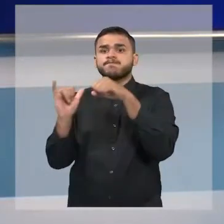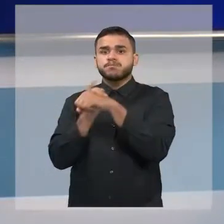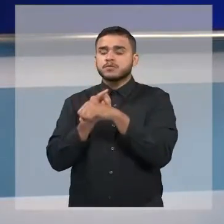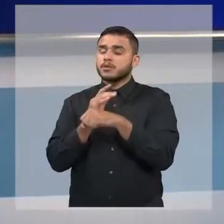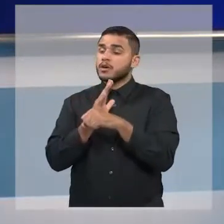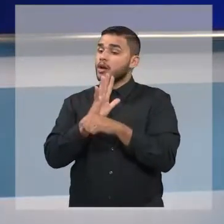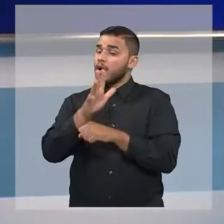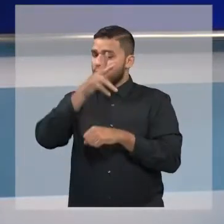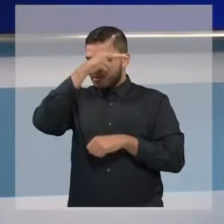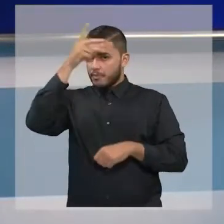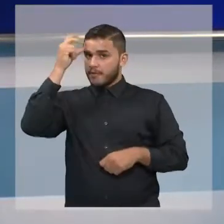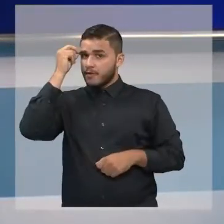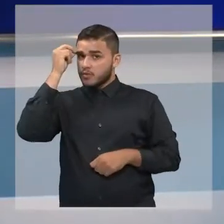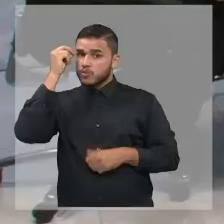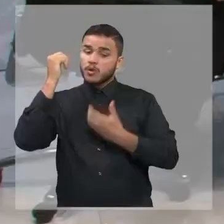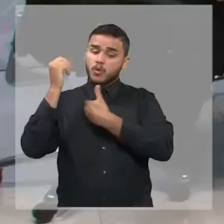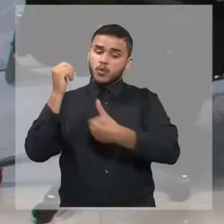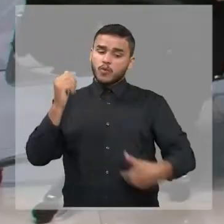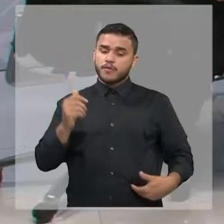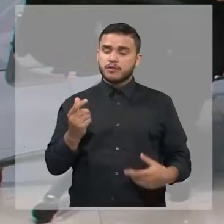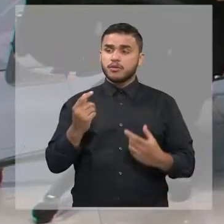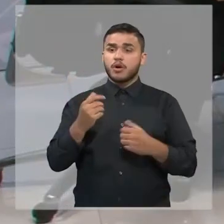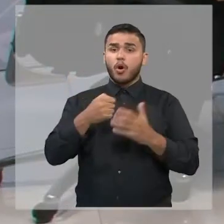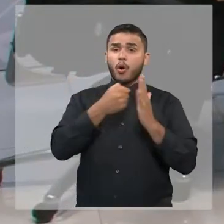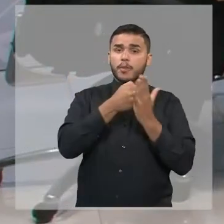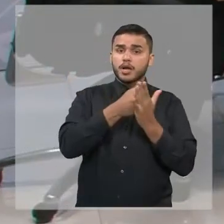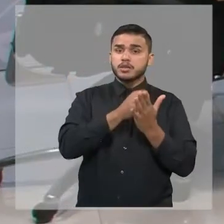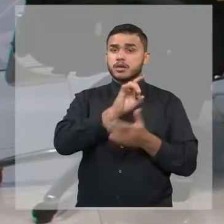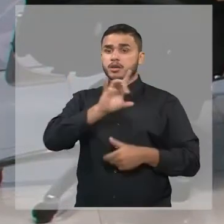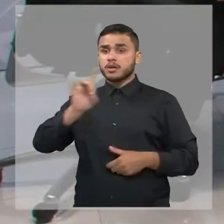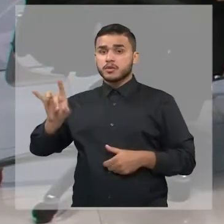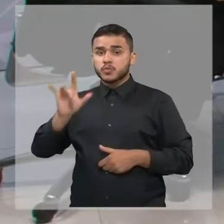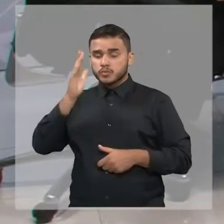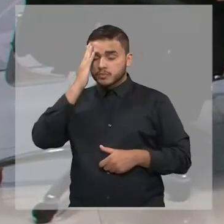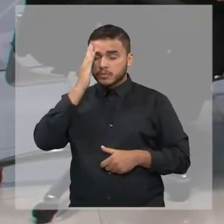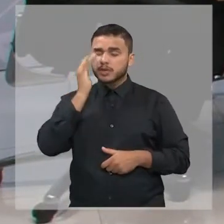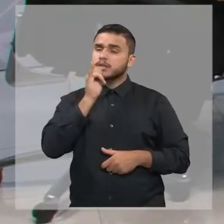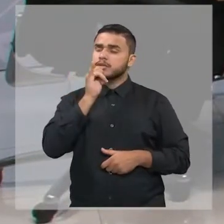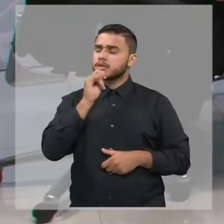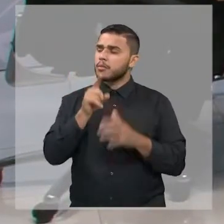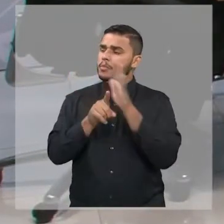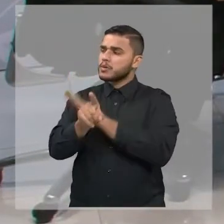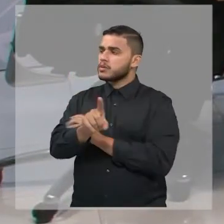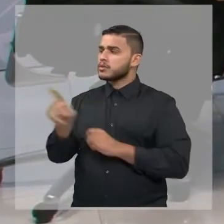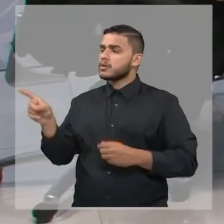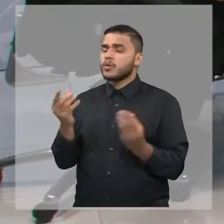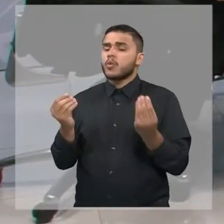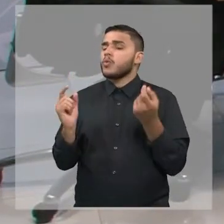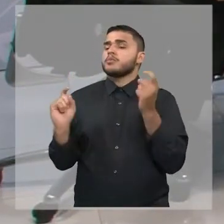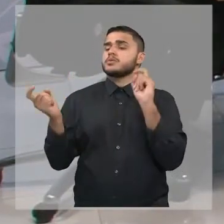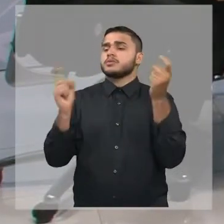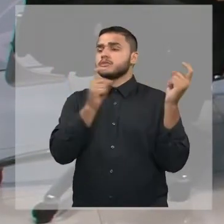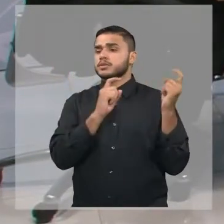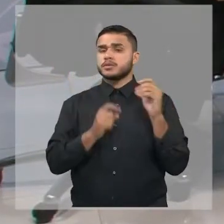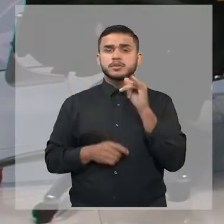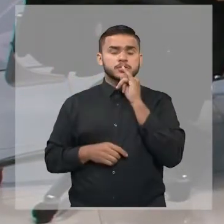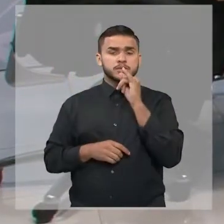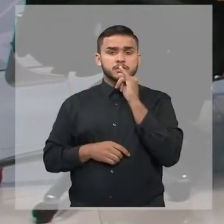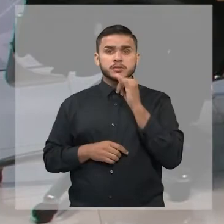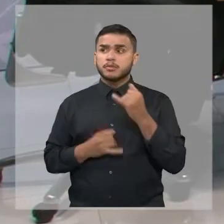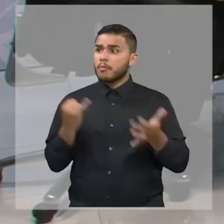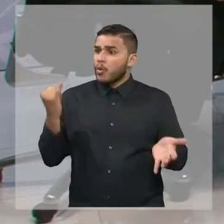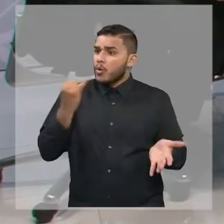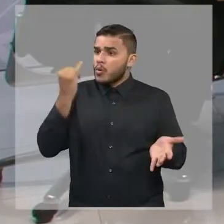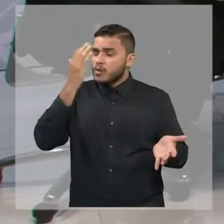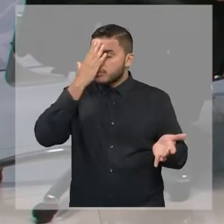é. São duas coisas. É uma briga de eu fico imaginando, queria colocar para vocês, como é que teremos discussões de uma